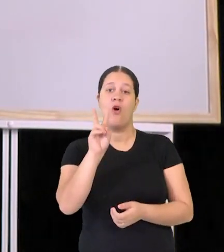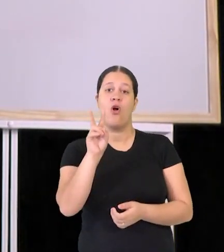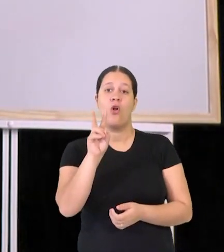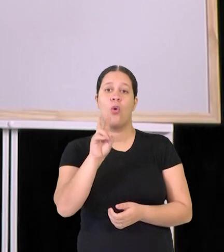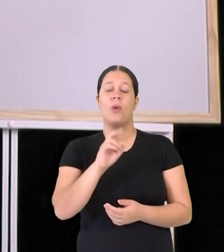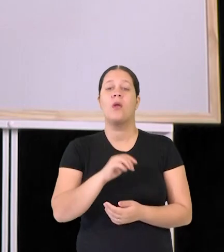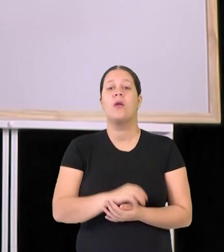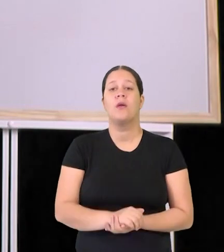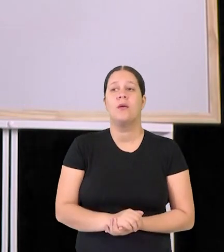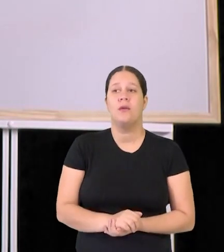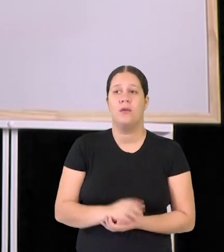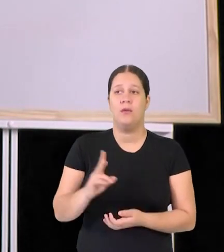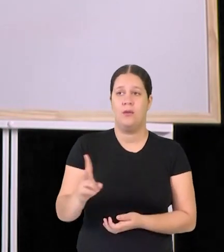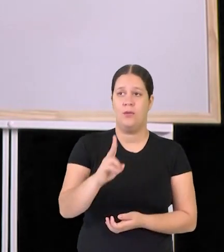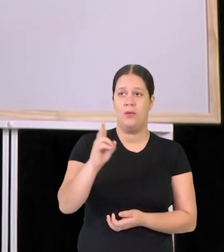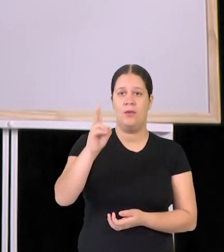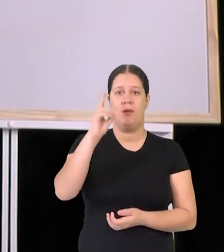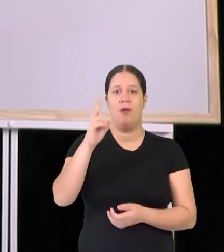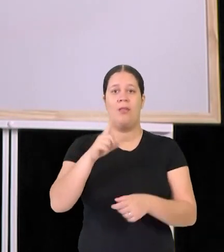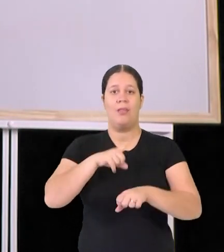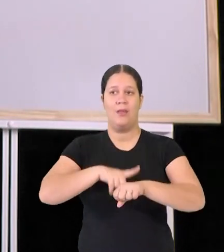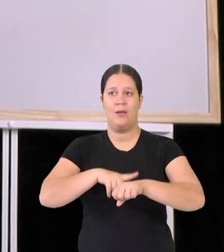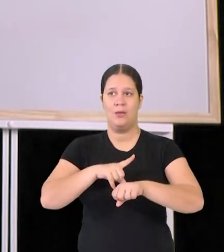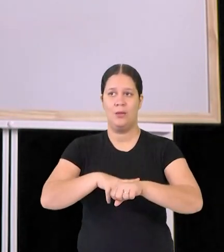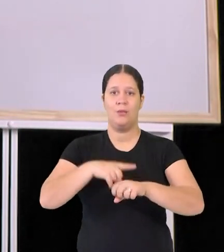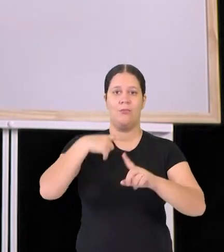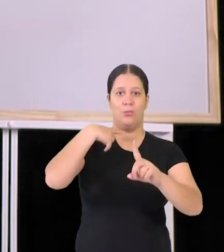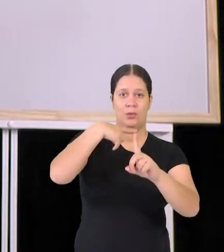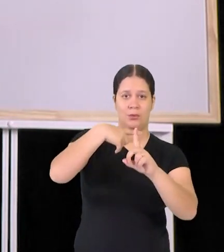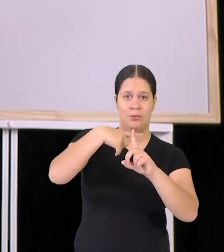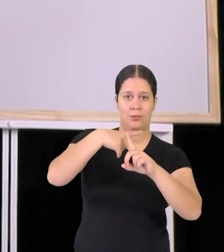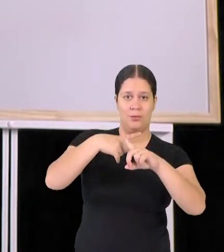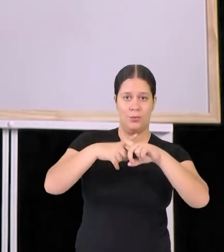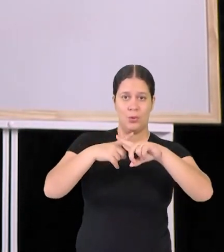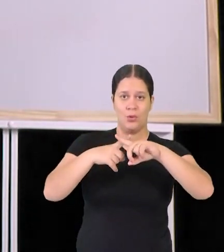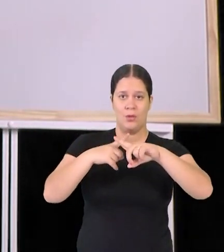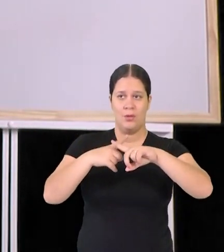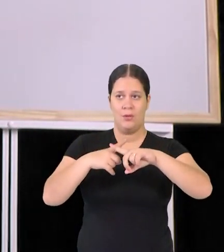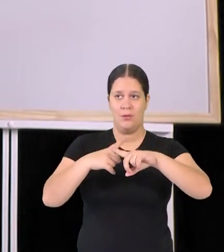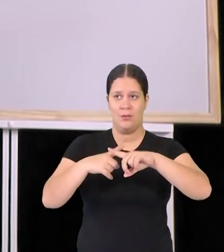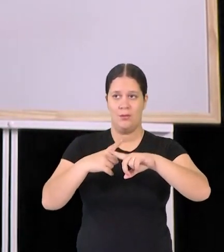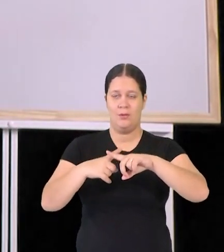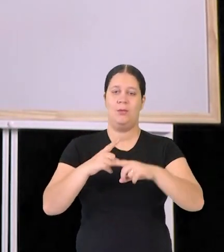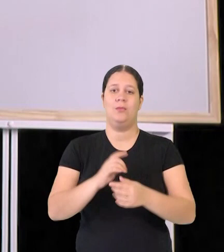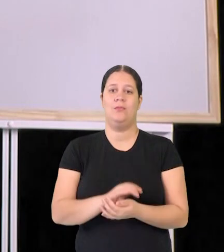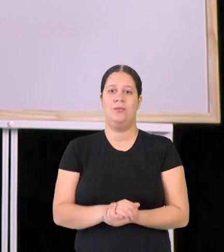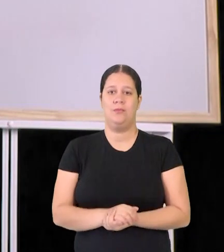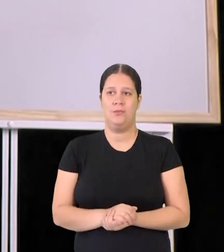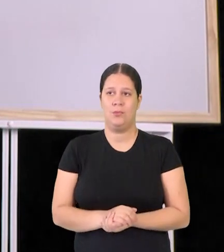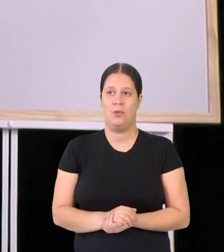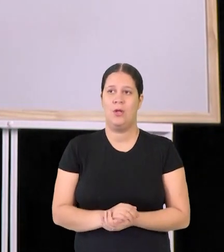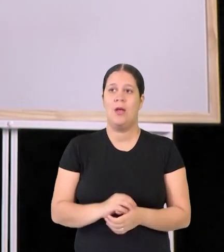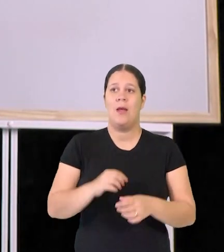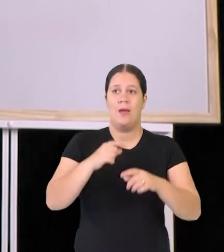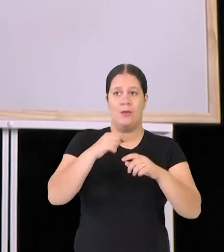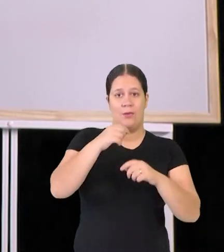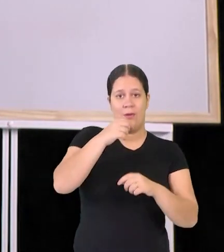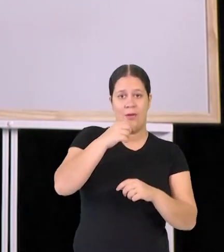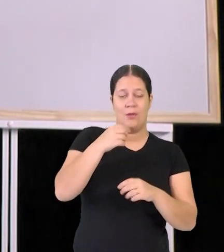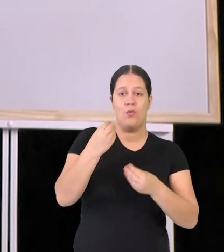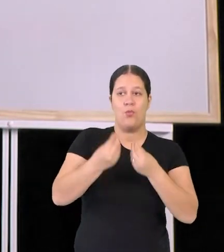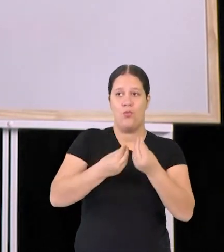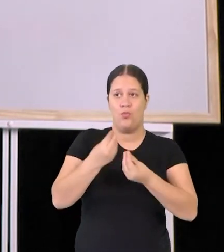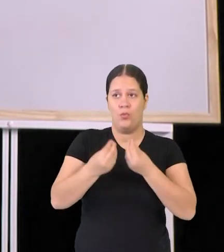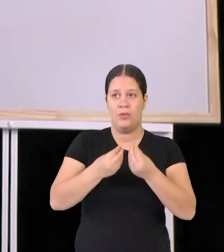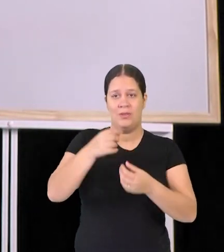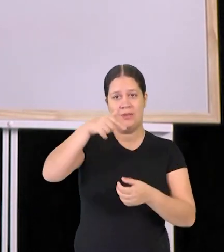então, vai ser o tempo multiplicado pelo fluxo ou vazão, né? Então, o tempo é de 10 minutos, a vazão é